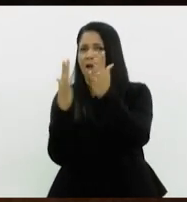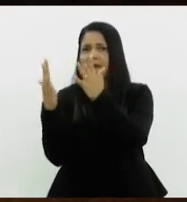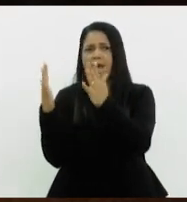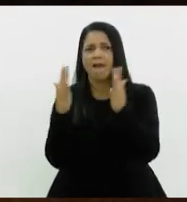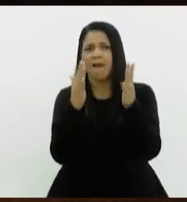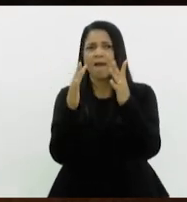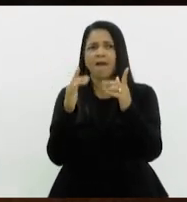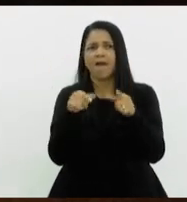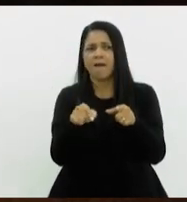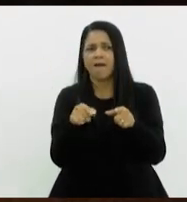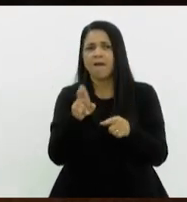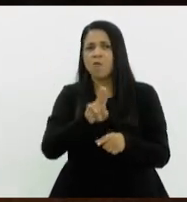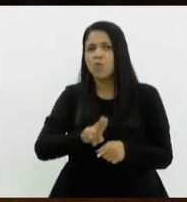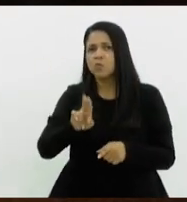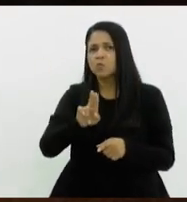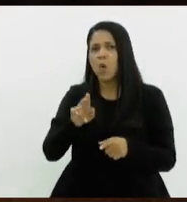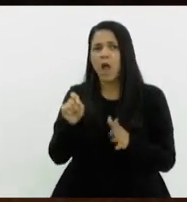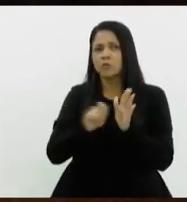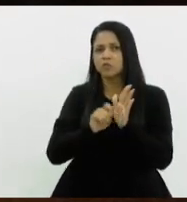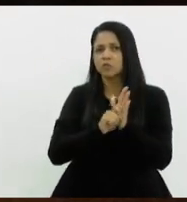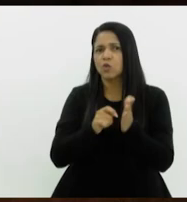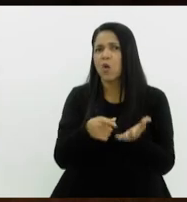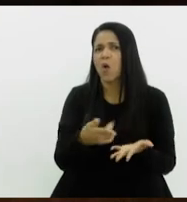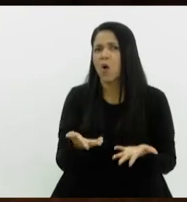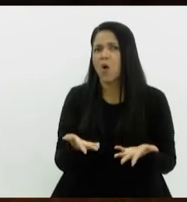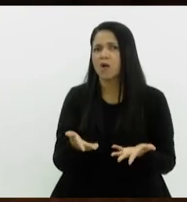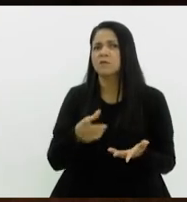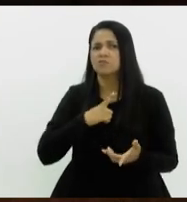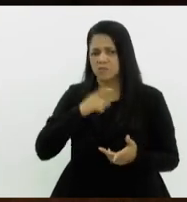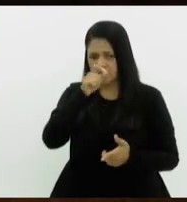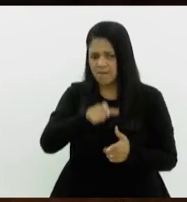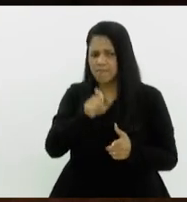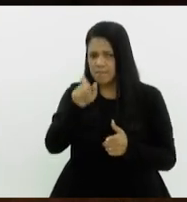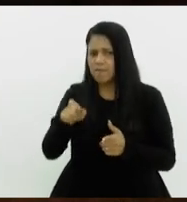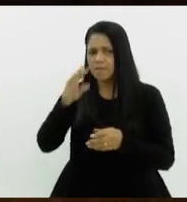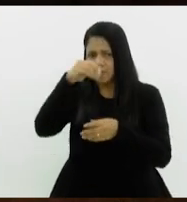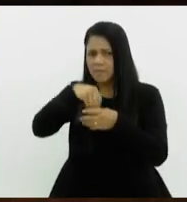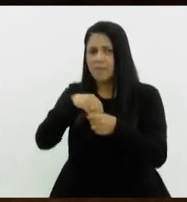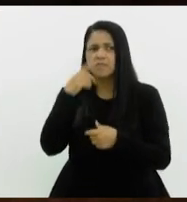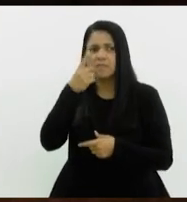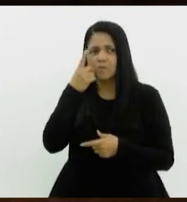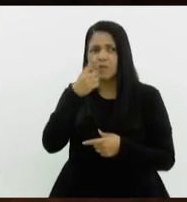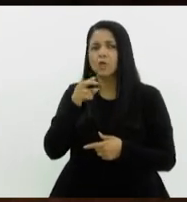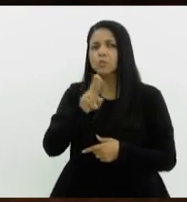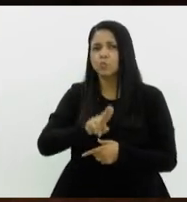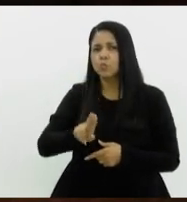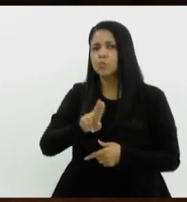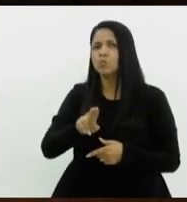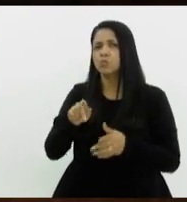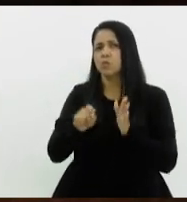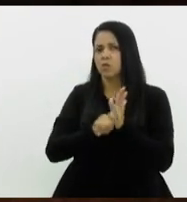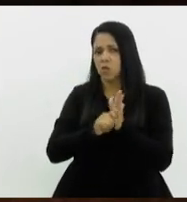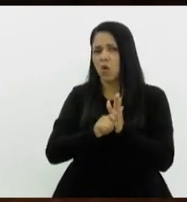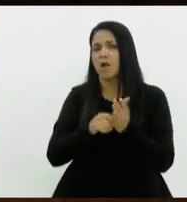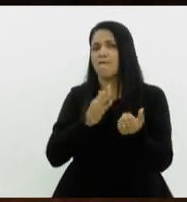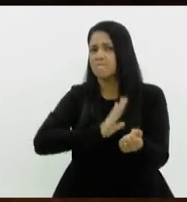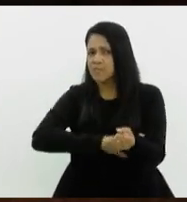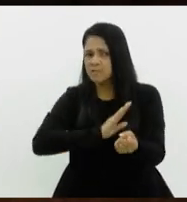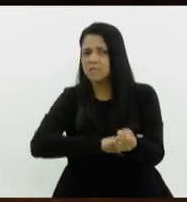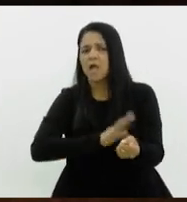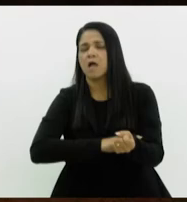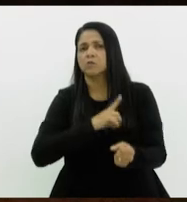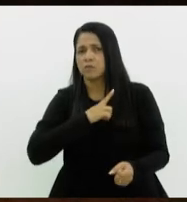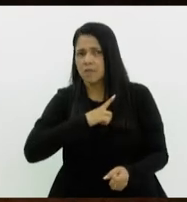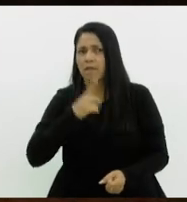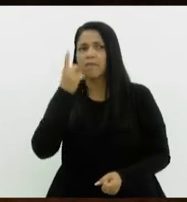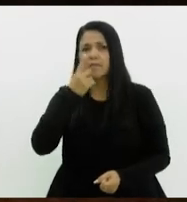usuários de droga, que eu sei que esse parlamento aqui está cheio de deputado usuário de droga, está cheio de deputado viciado nesse parlamento aqui. E aí